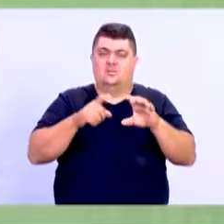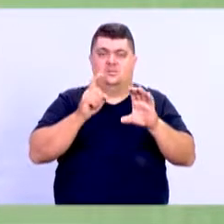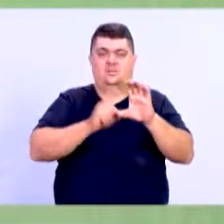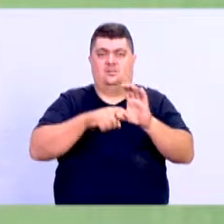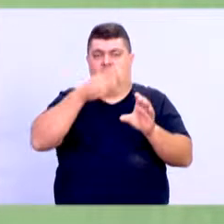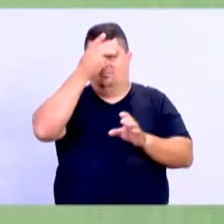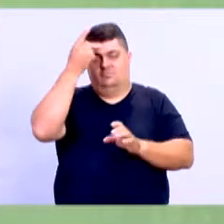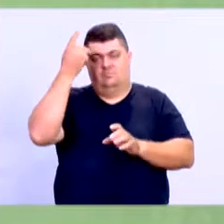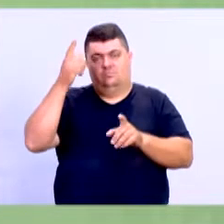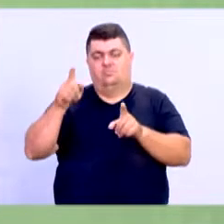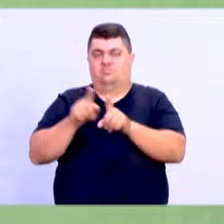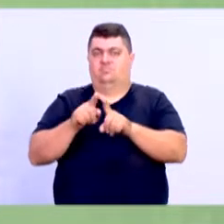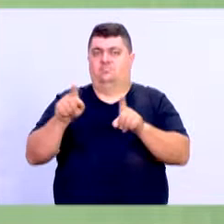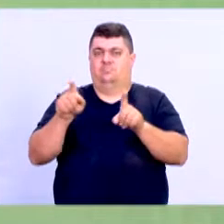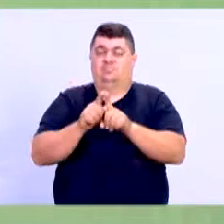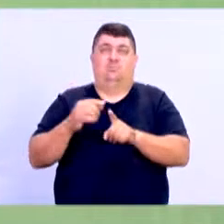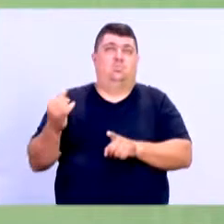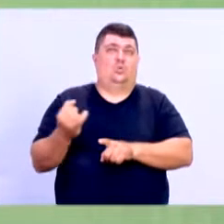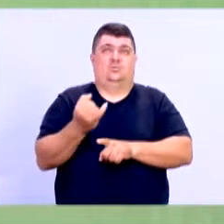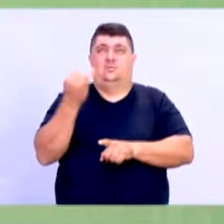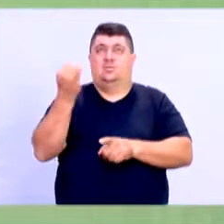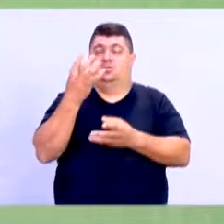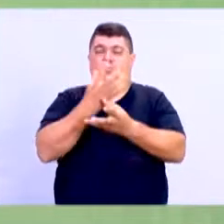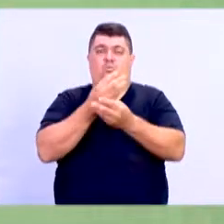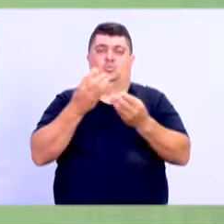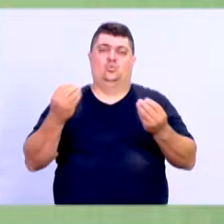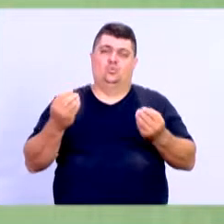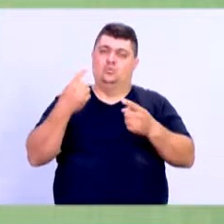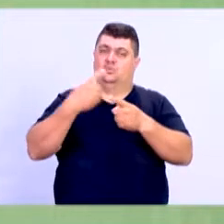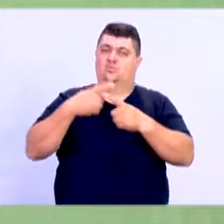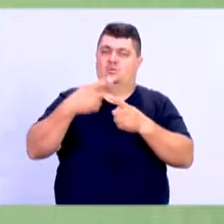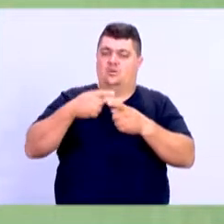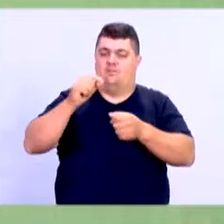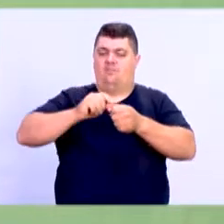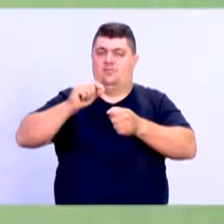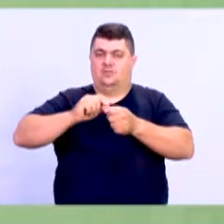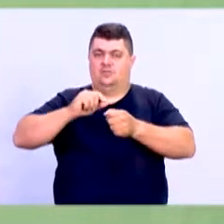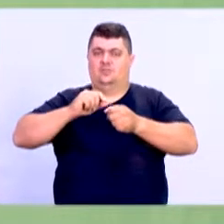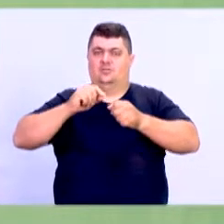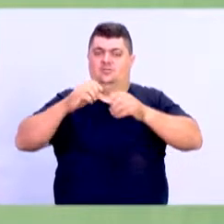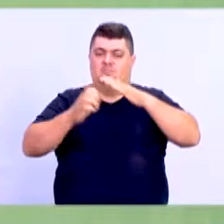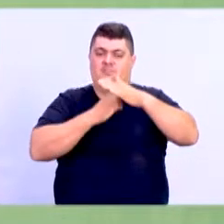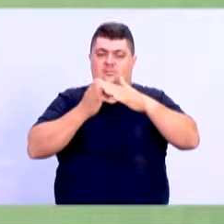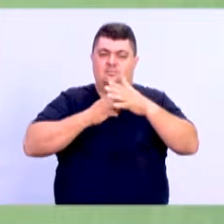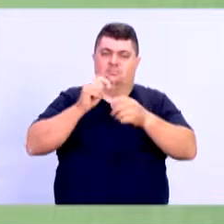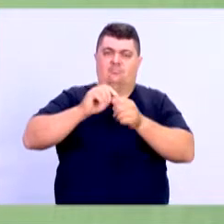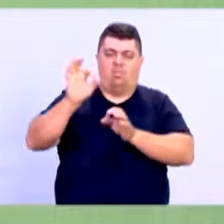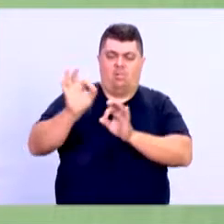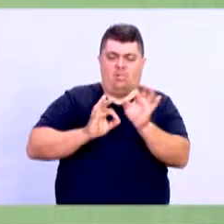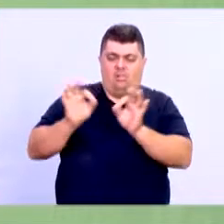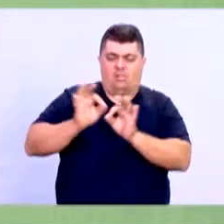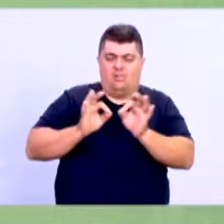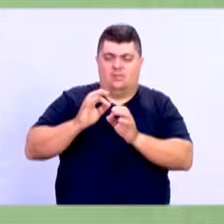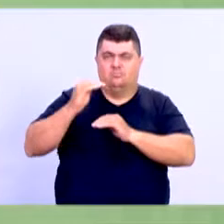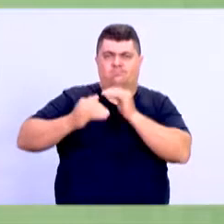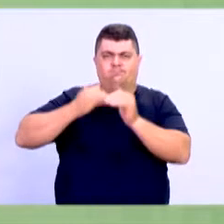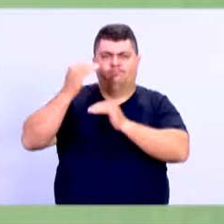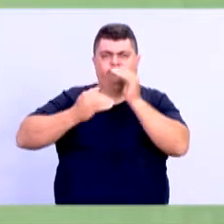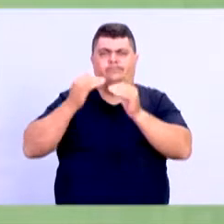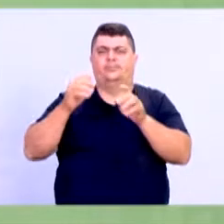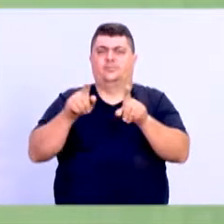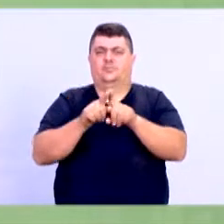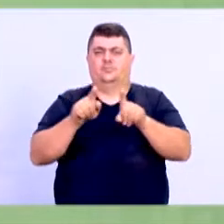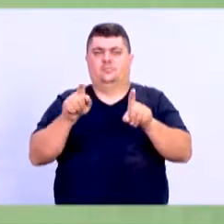e irremediavelmente das pessoas para operar, produzir seus bens e